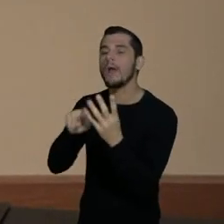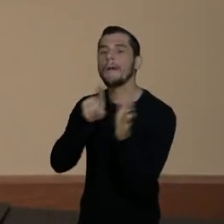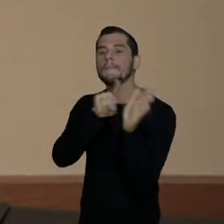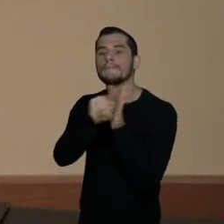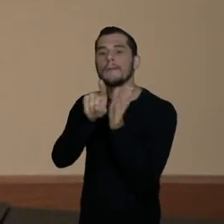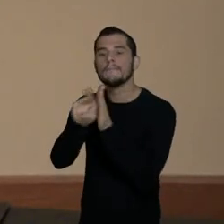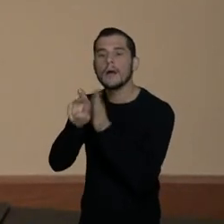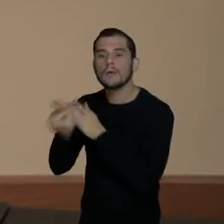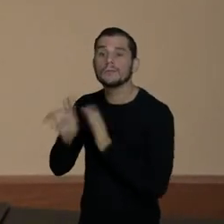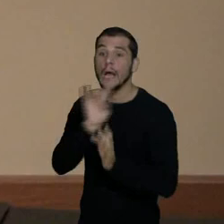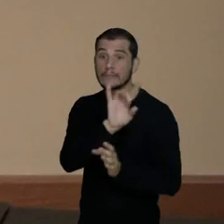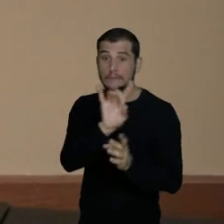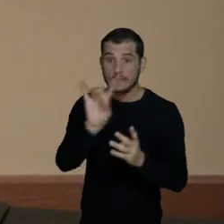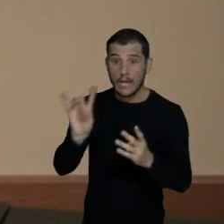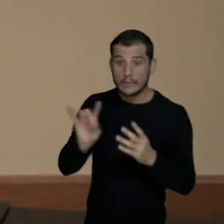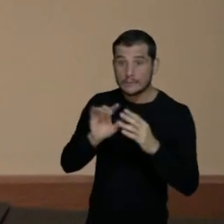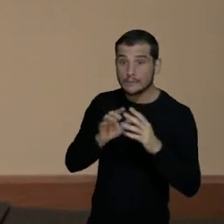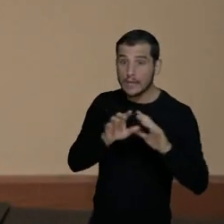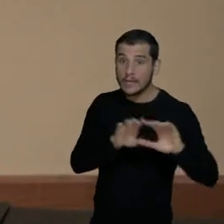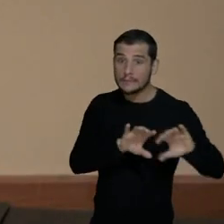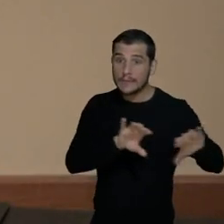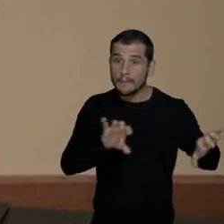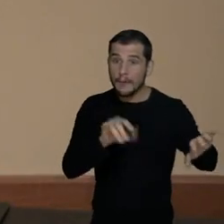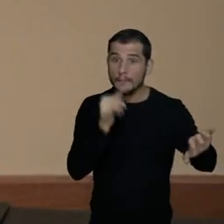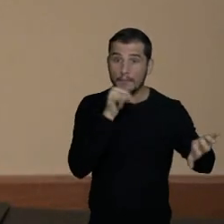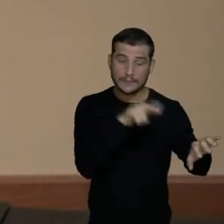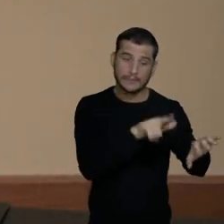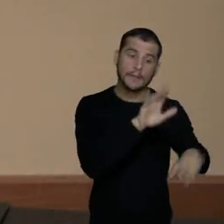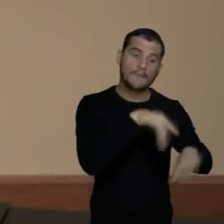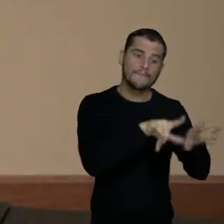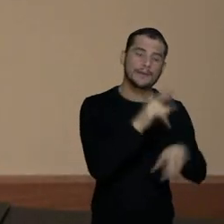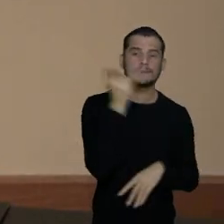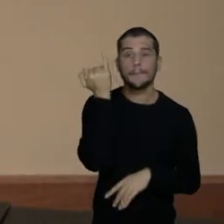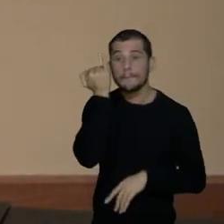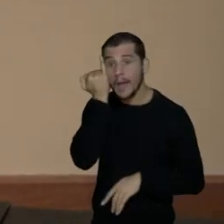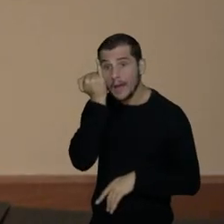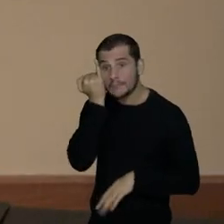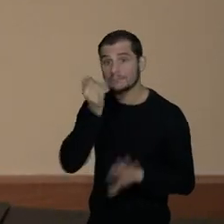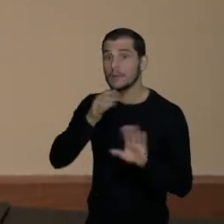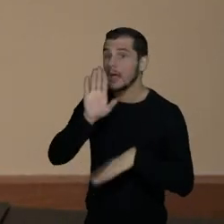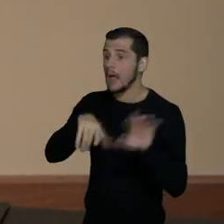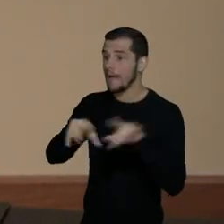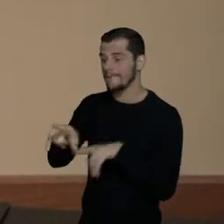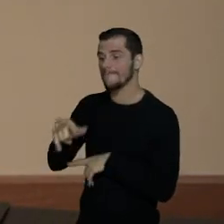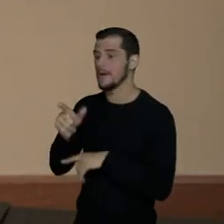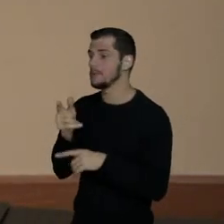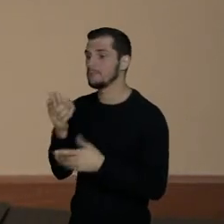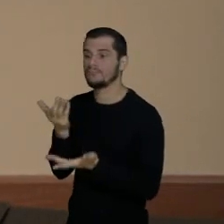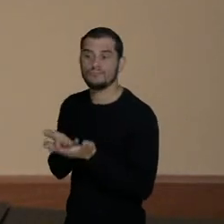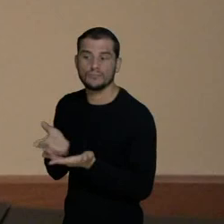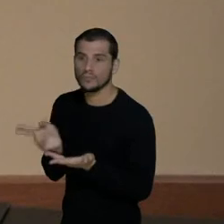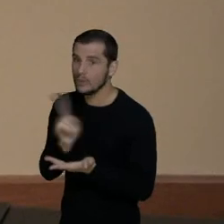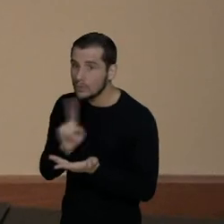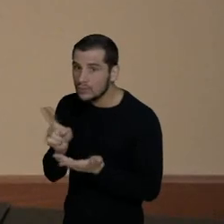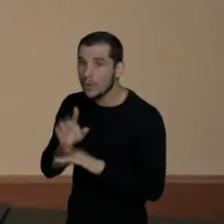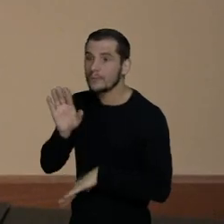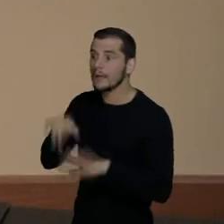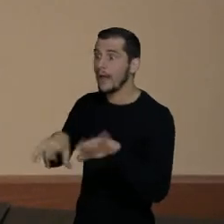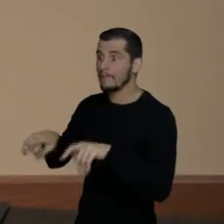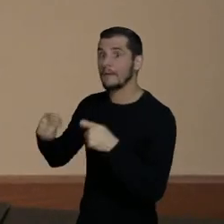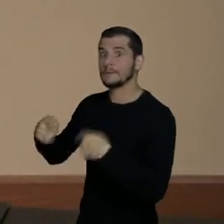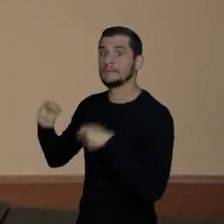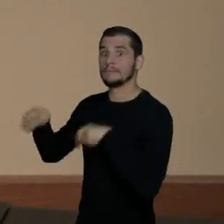eu separo aqueles que T preguiça aque que não estudou aquele que realmente precisava ter essa